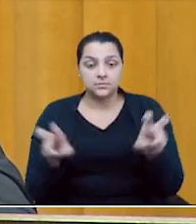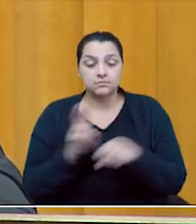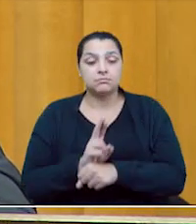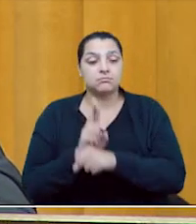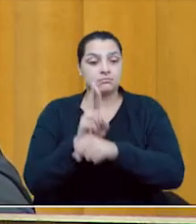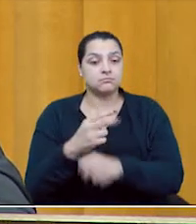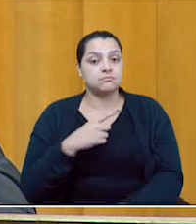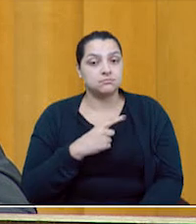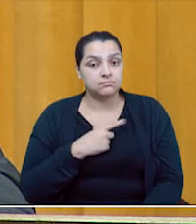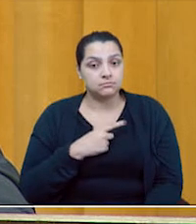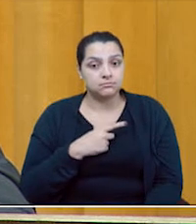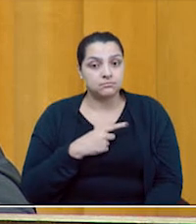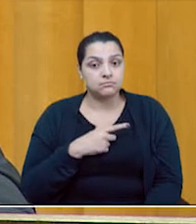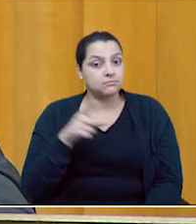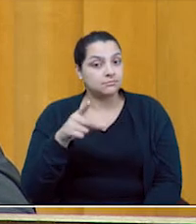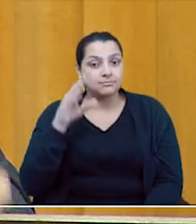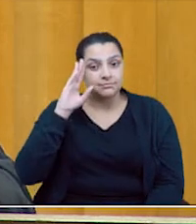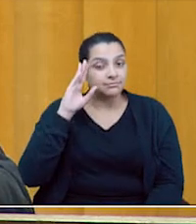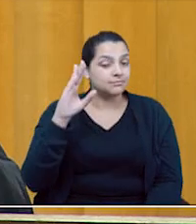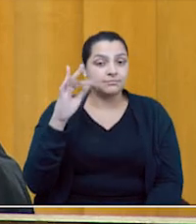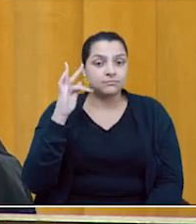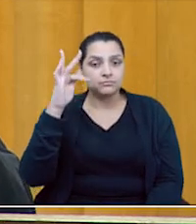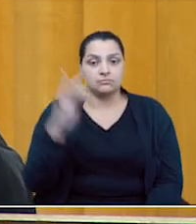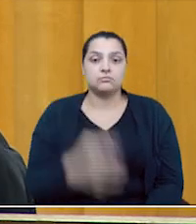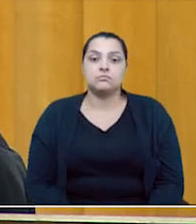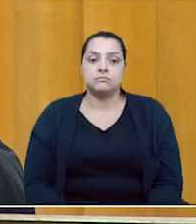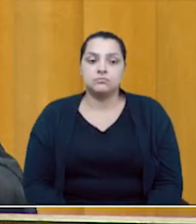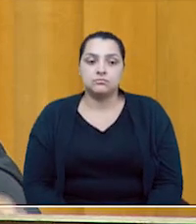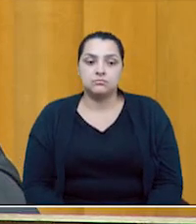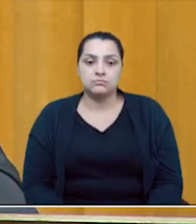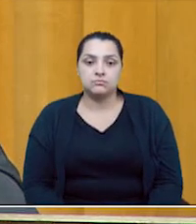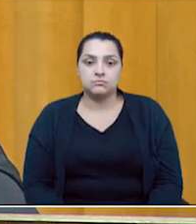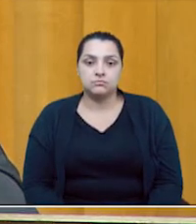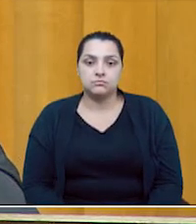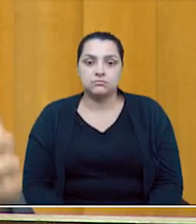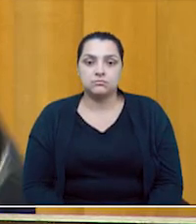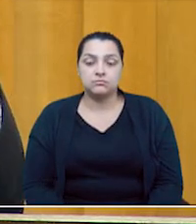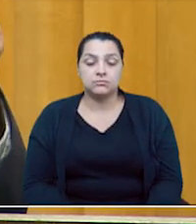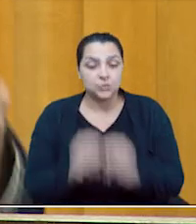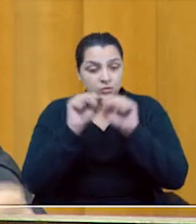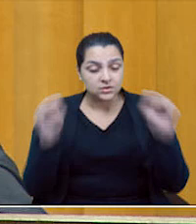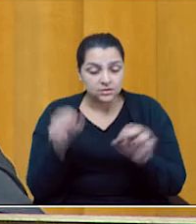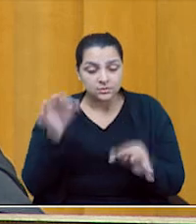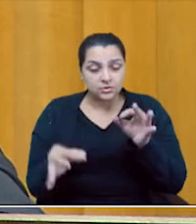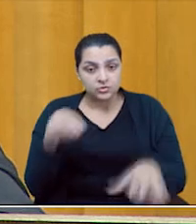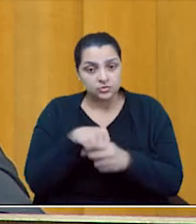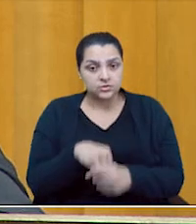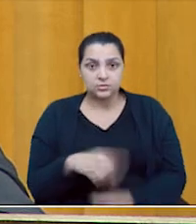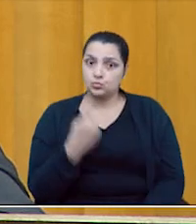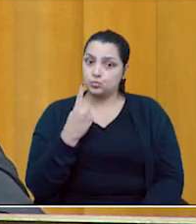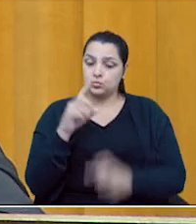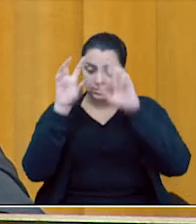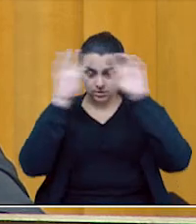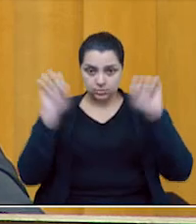é essencial para o futuro da instituição. Instituição do sistema de justiça, não é para um tribunal.